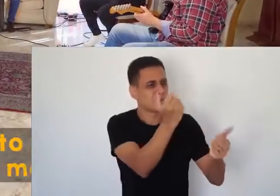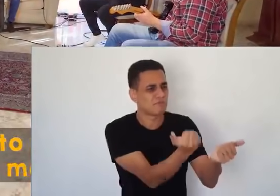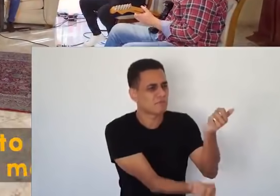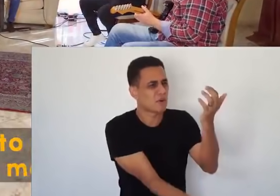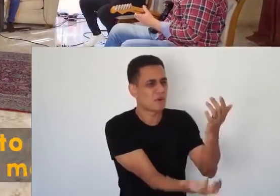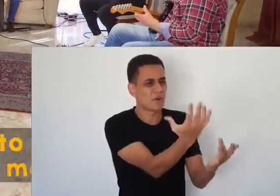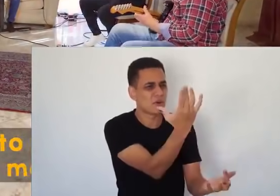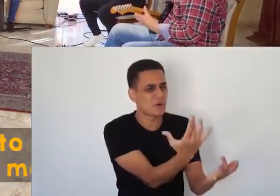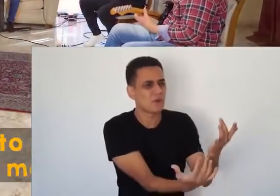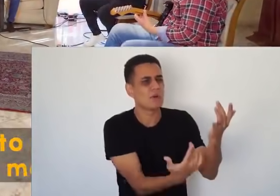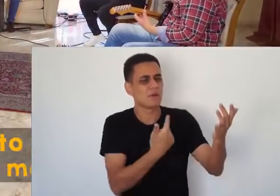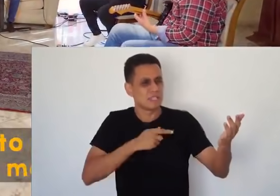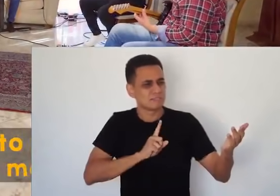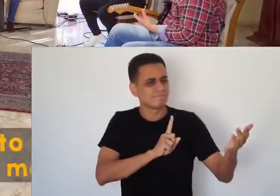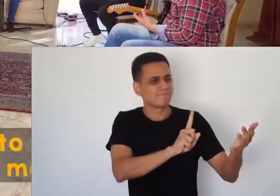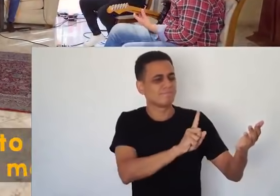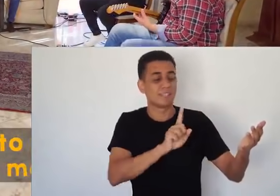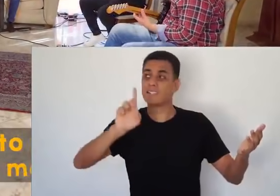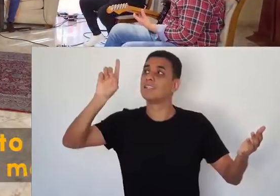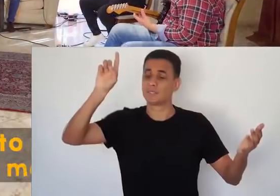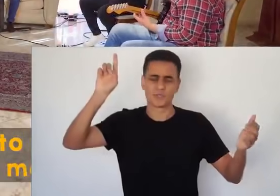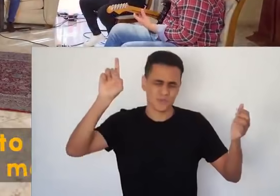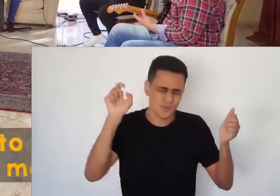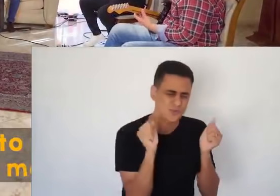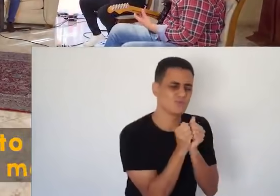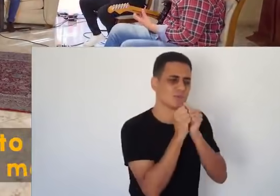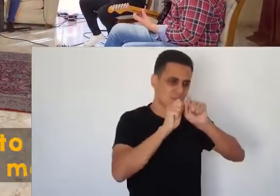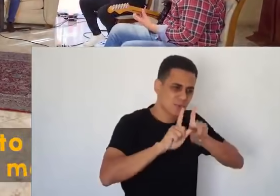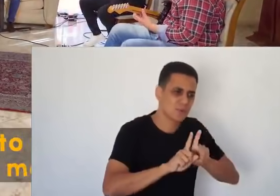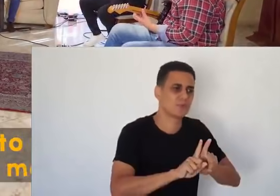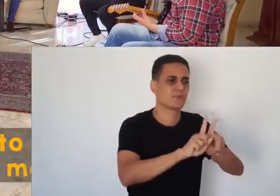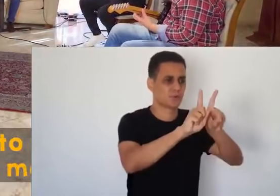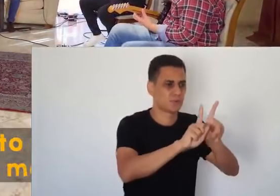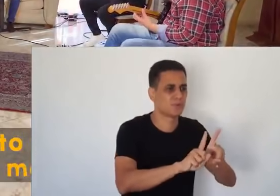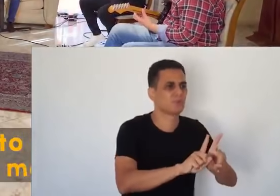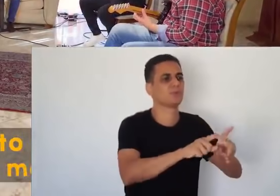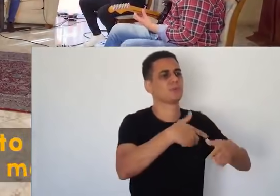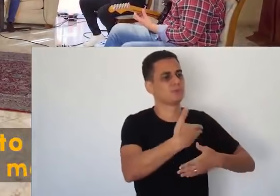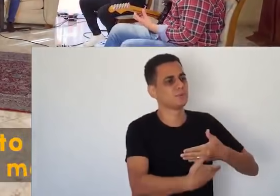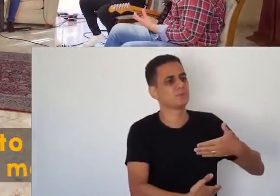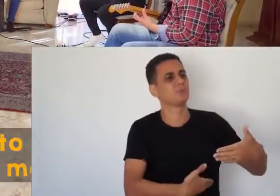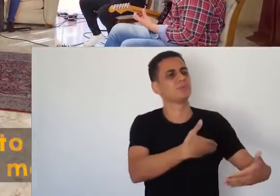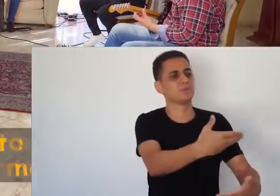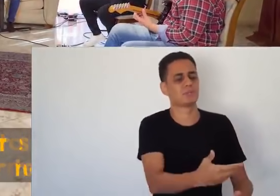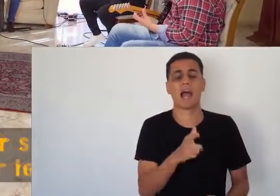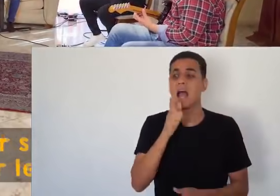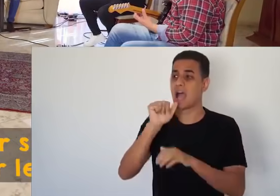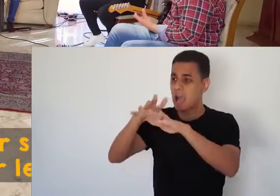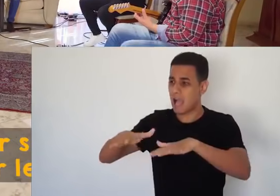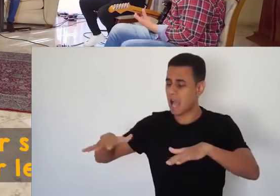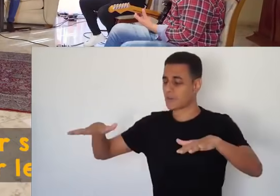fornalha, andando junto a mim. Havia um outro em meio às